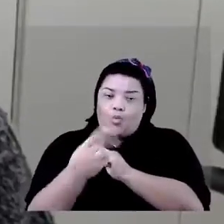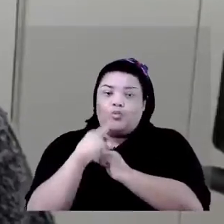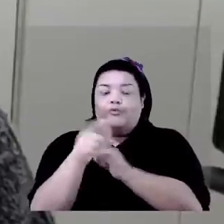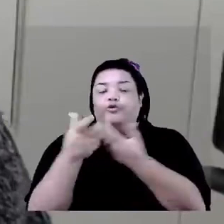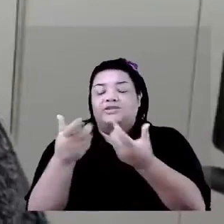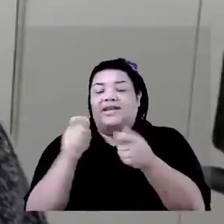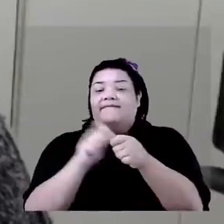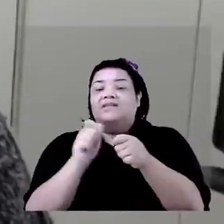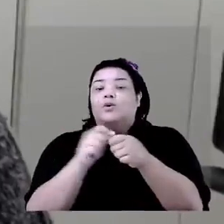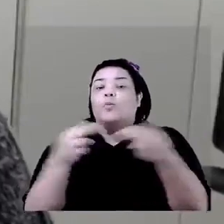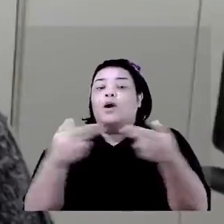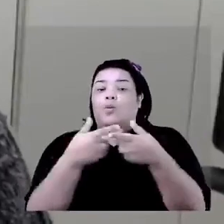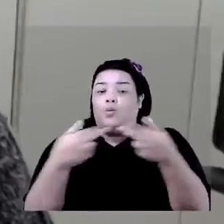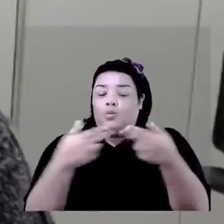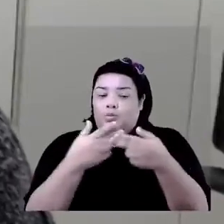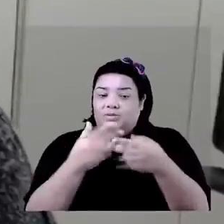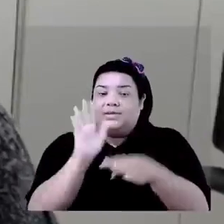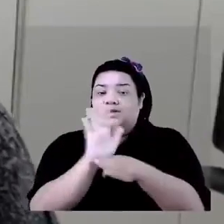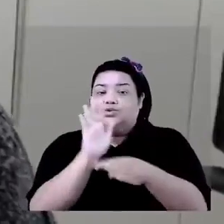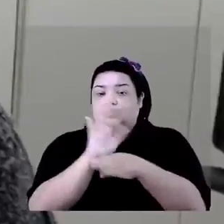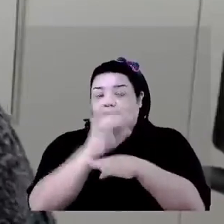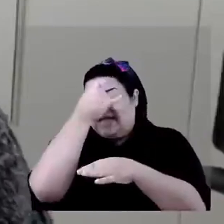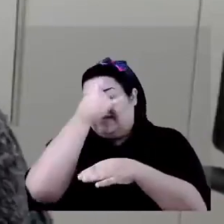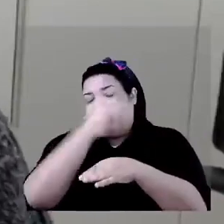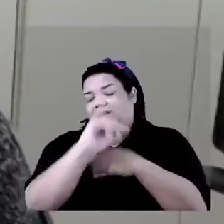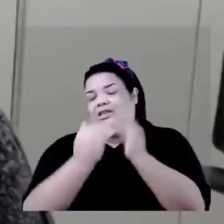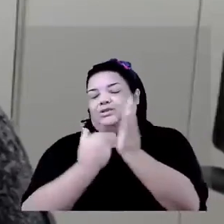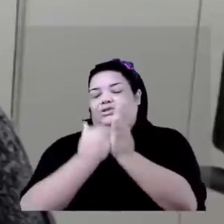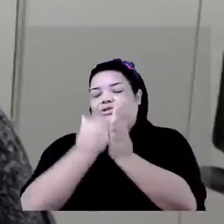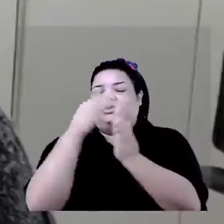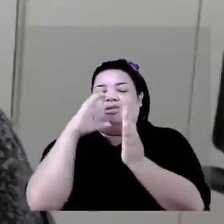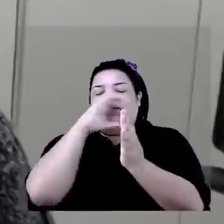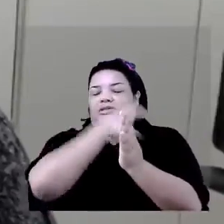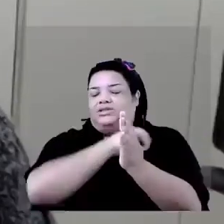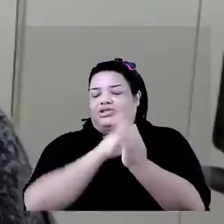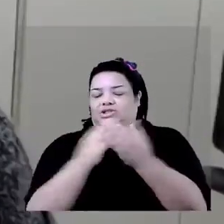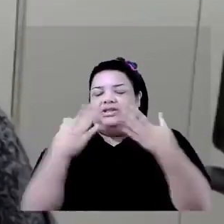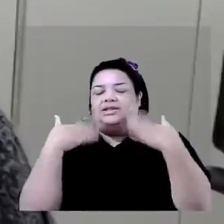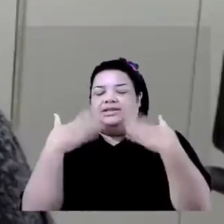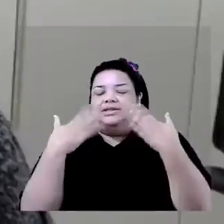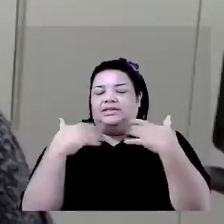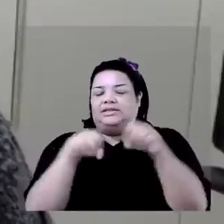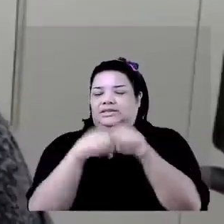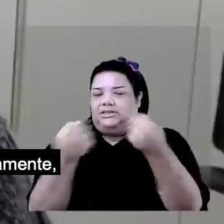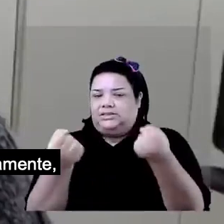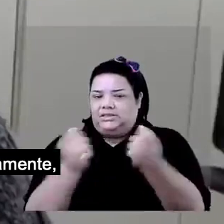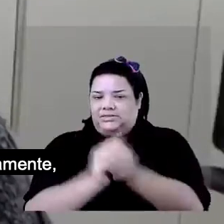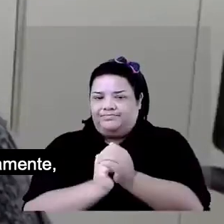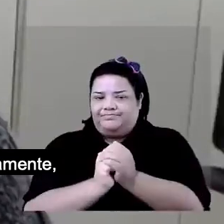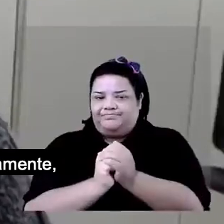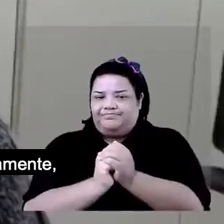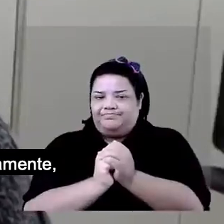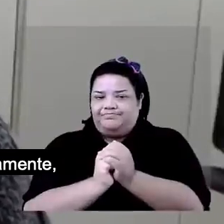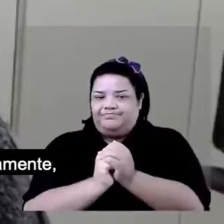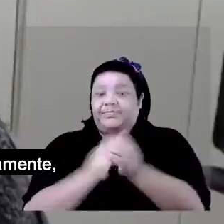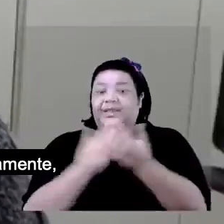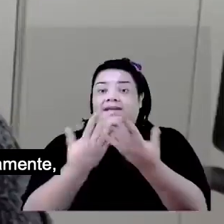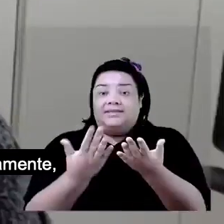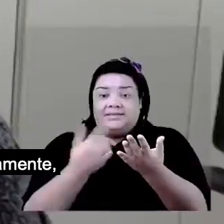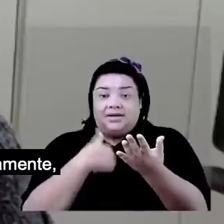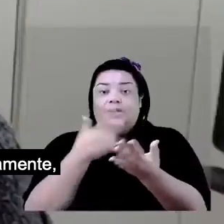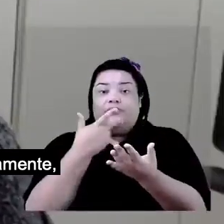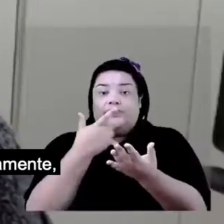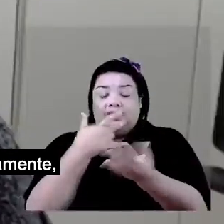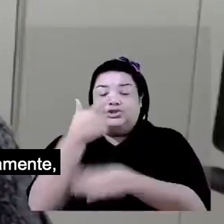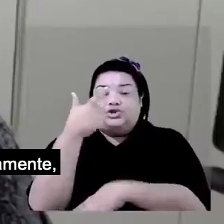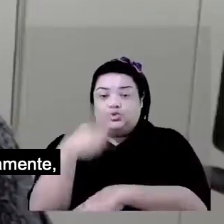crise climática e adotar efetivamente ações que vão demonstrar esse seu comprometimento? Então, eu volto a repetir, o